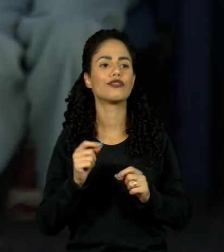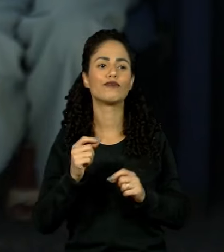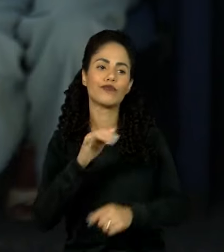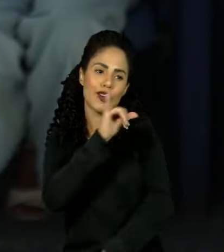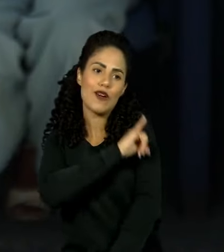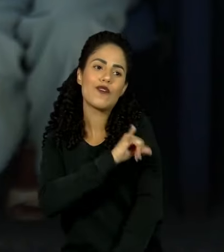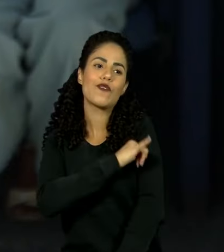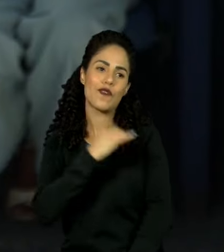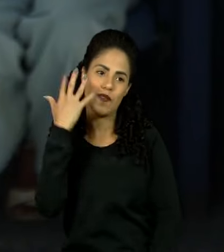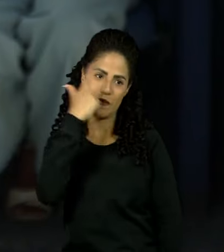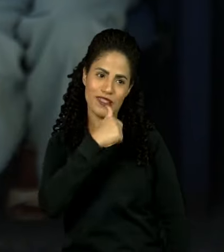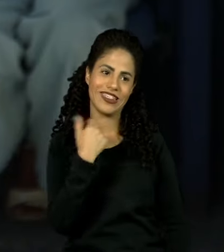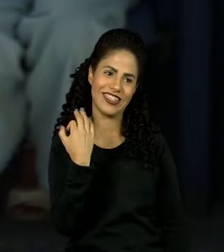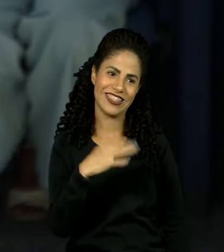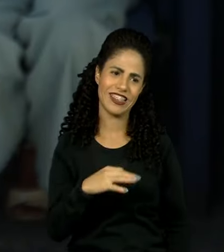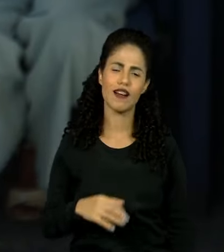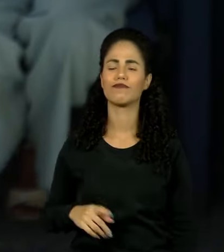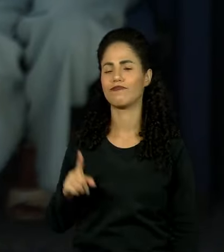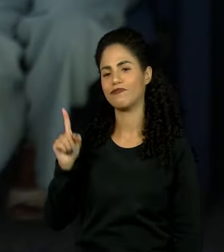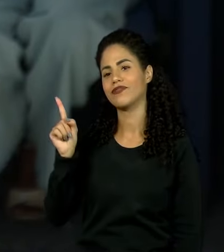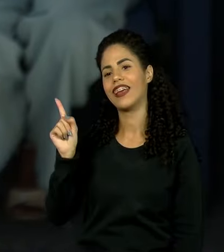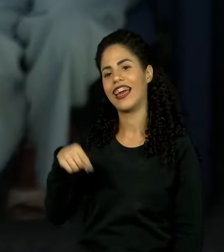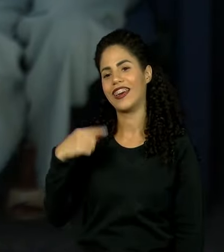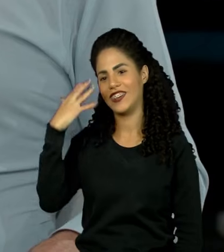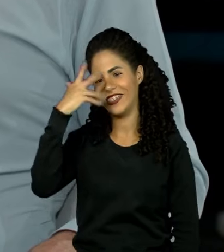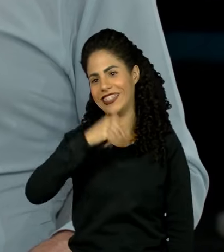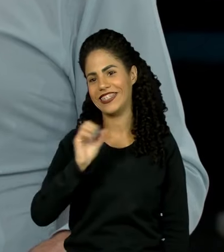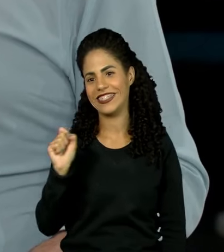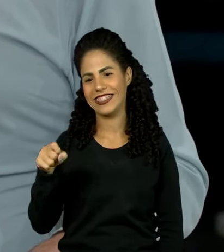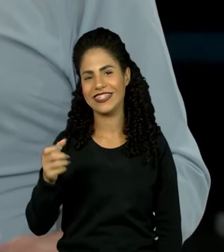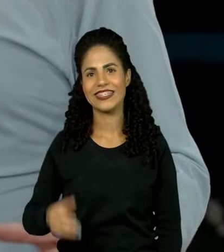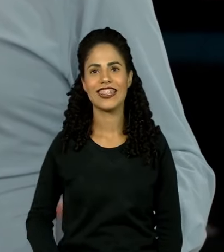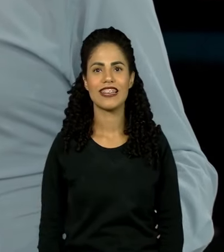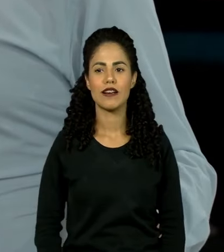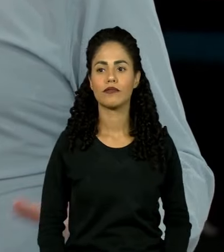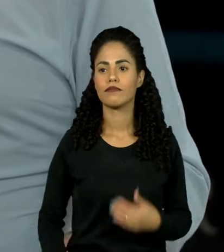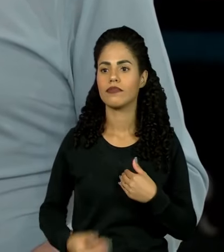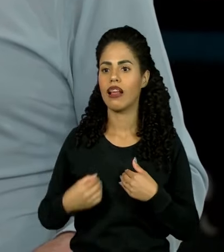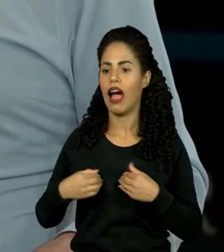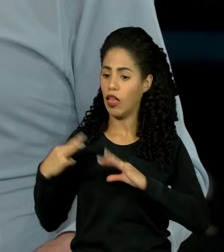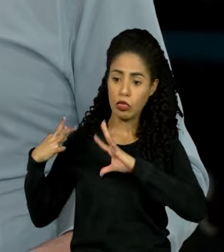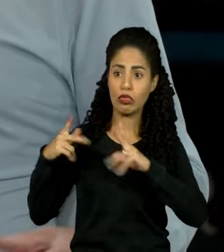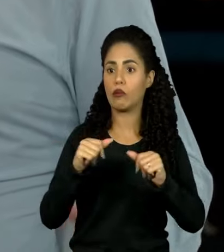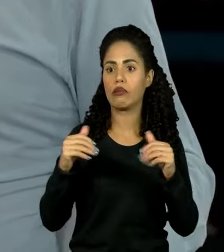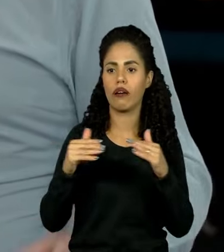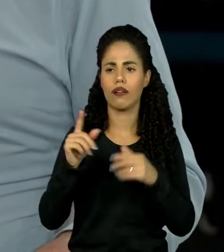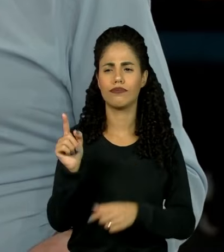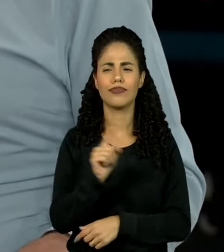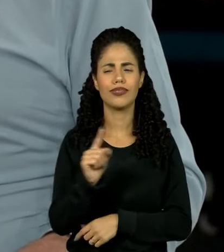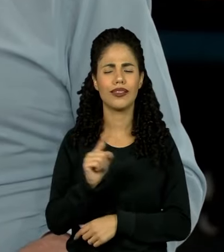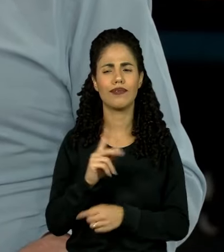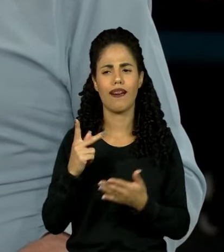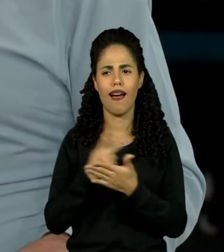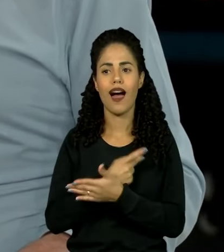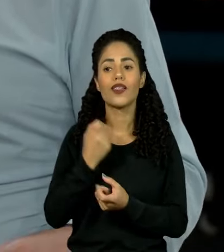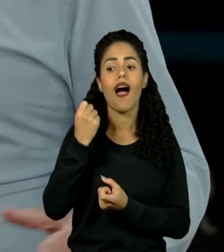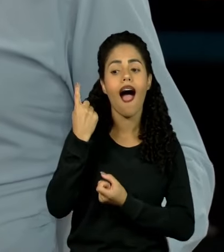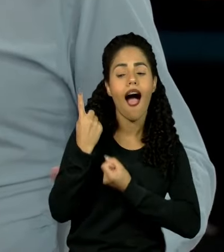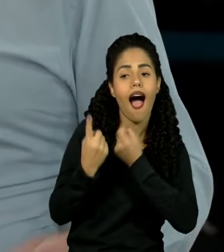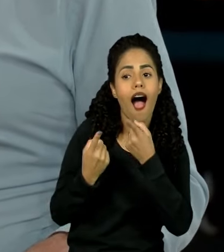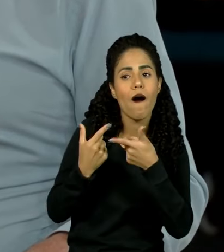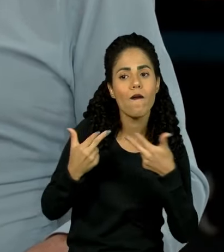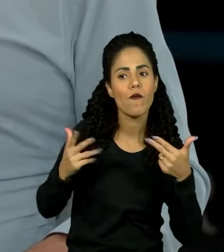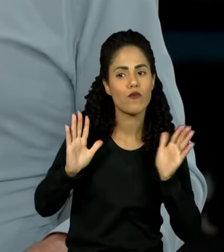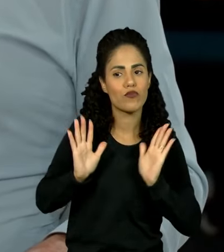bonito do que isso né que ah é muito mais muito mais generalizar é sempre errado é sempre uma injustiça né é uma